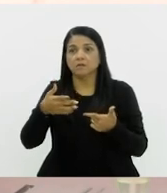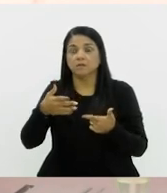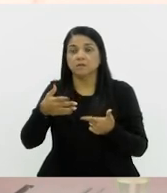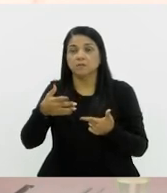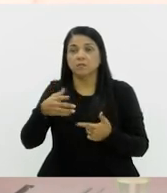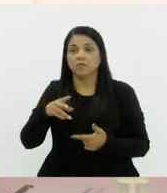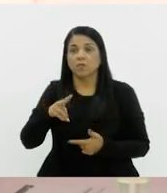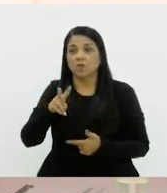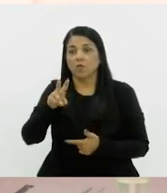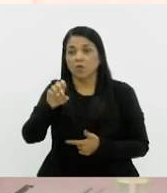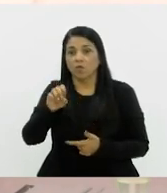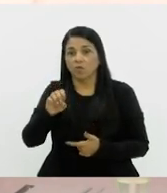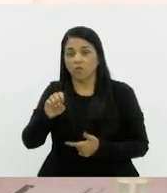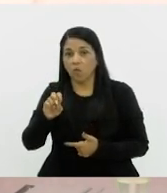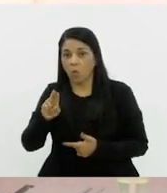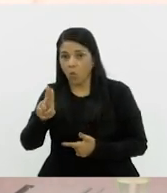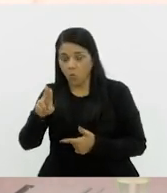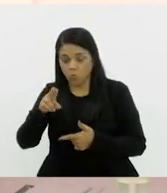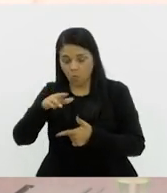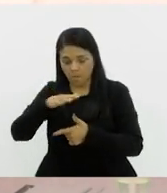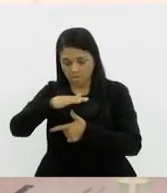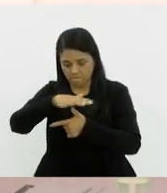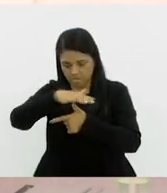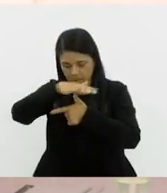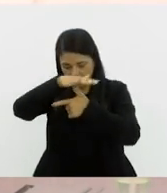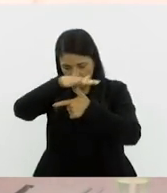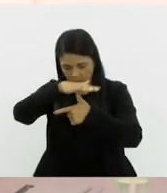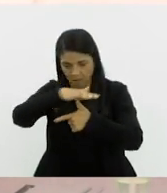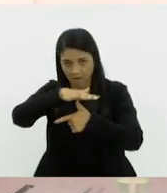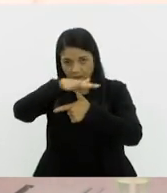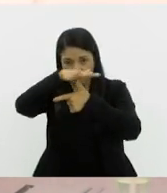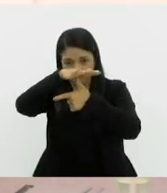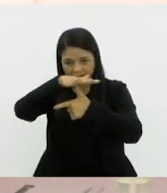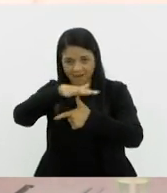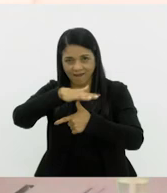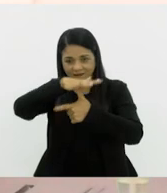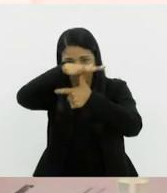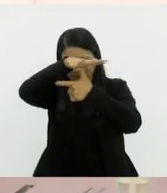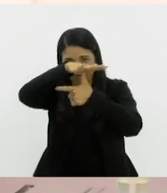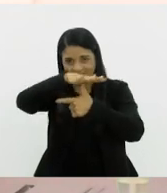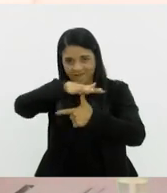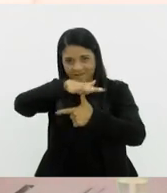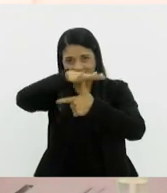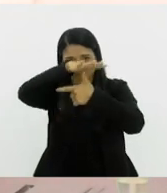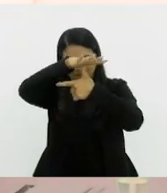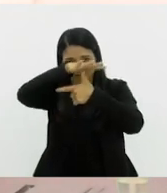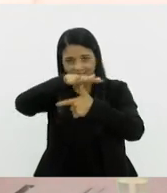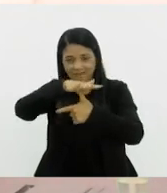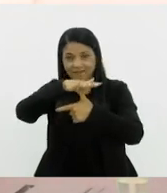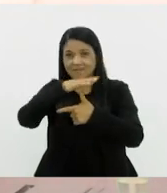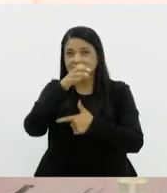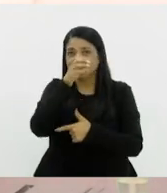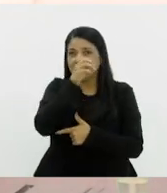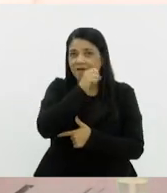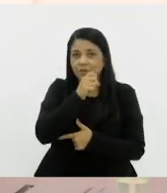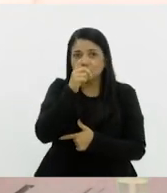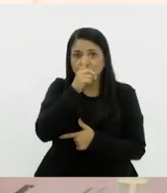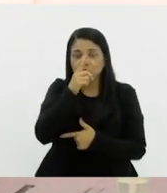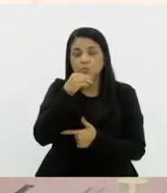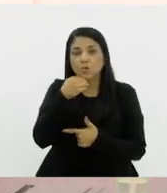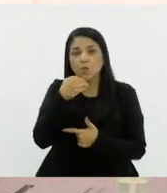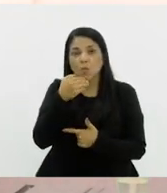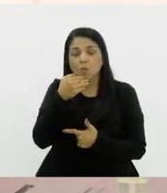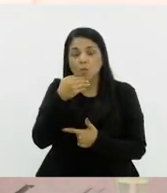abriu a possibilidade de parar, e que é a maior de todas as torturas. A gente, aos fins de semana, eu pretendo sair de